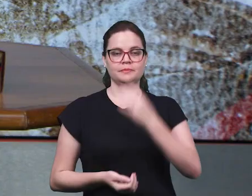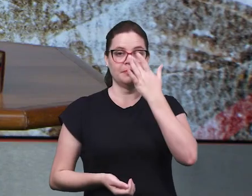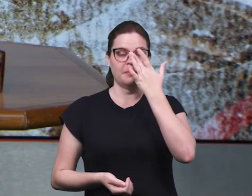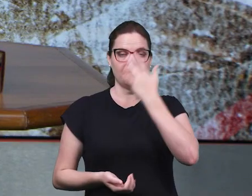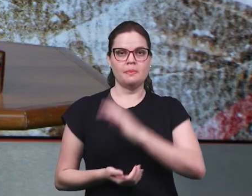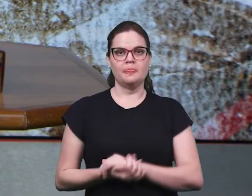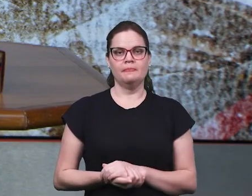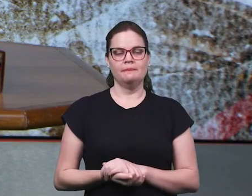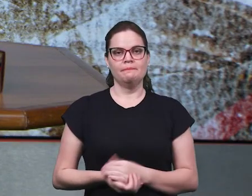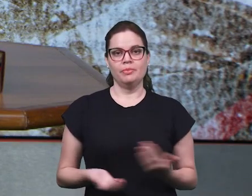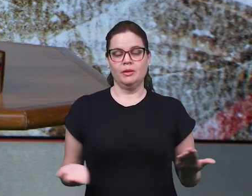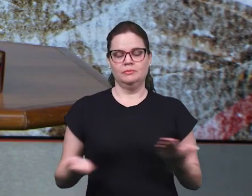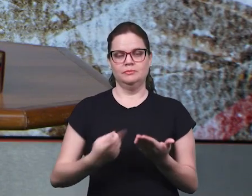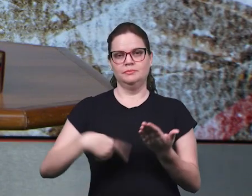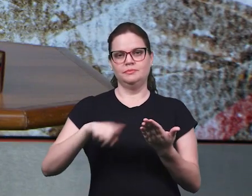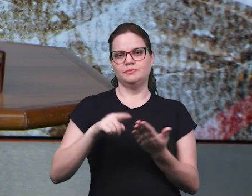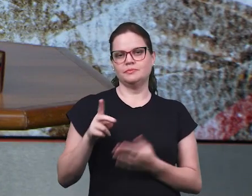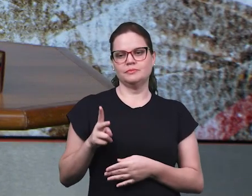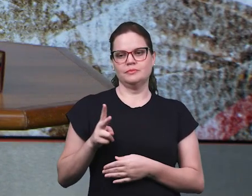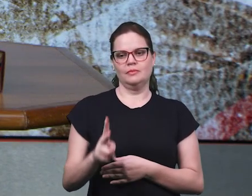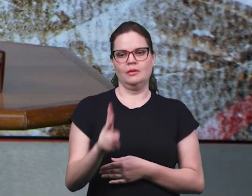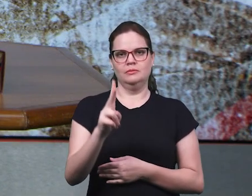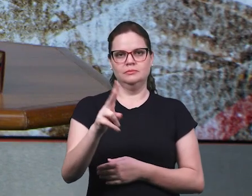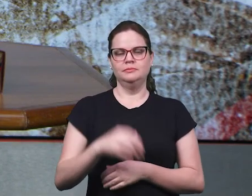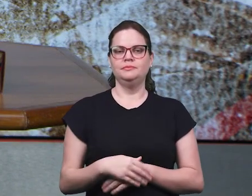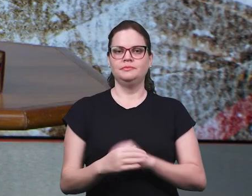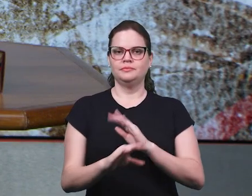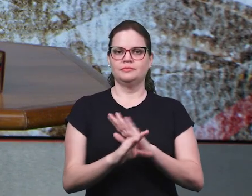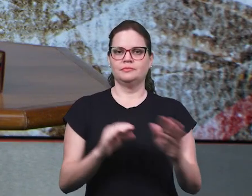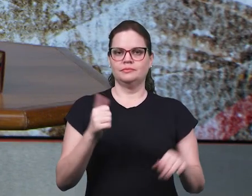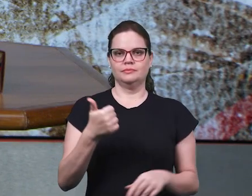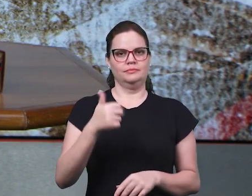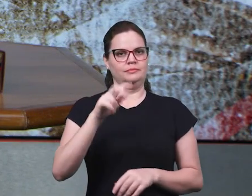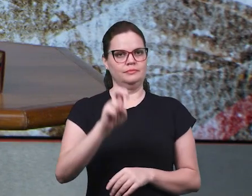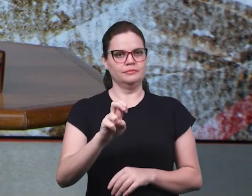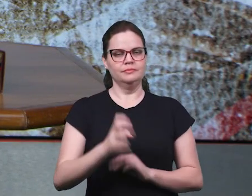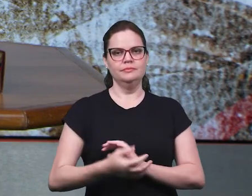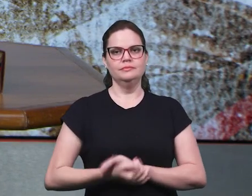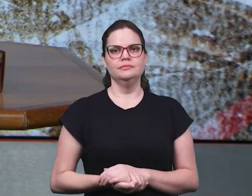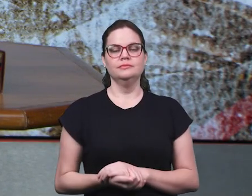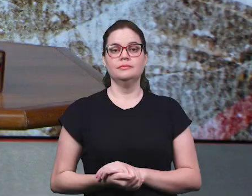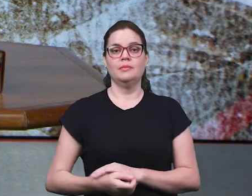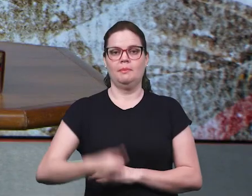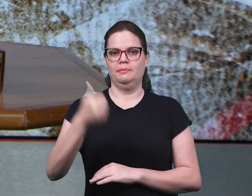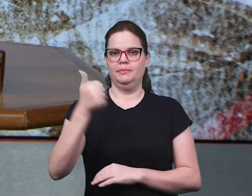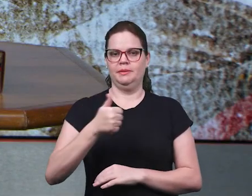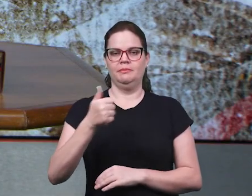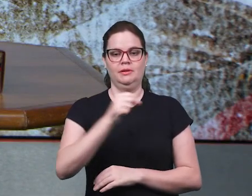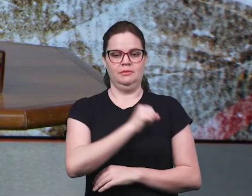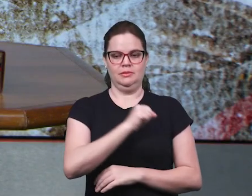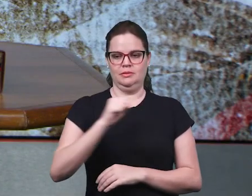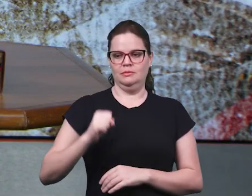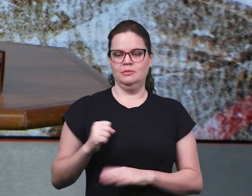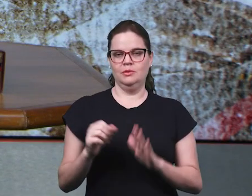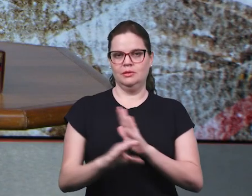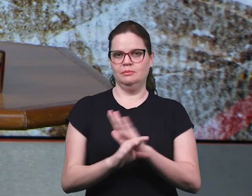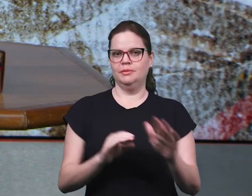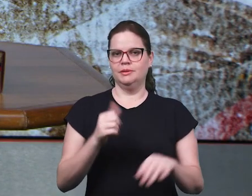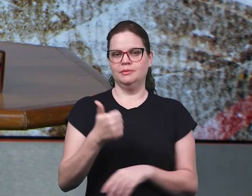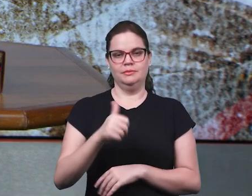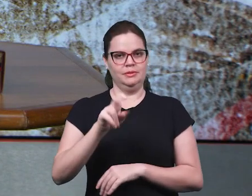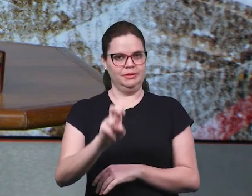Samuel, e hoje vamos prosseguir a partir do capítulo 15. 1 Samuel,